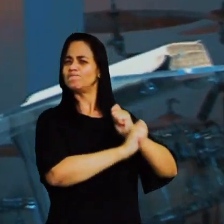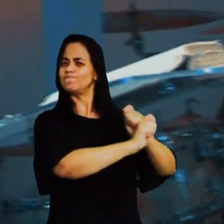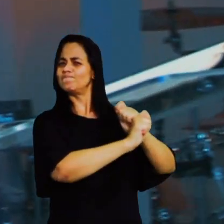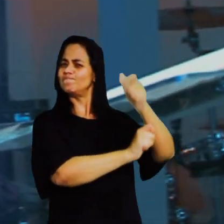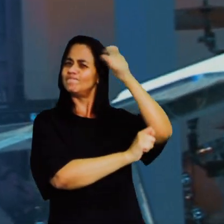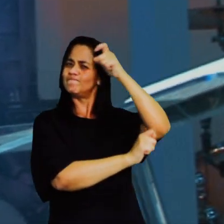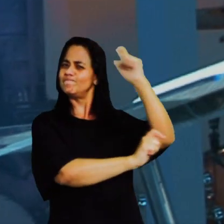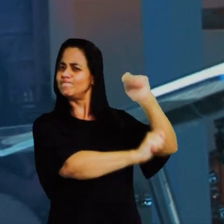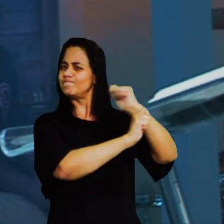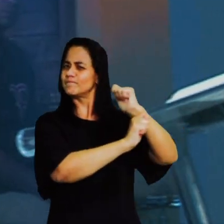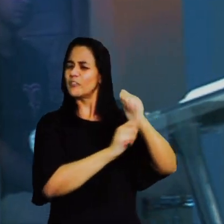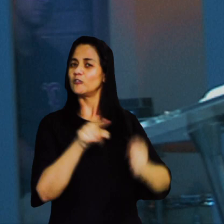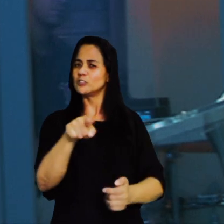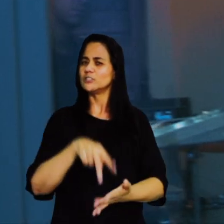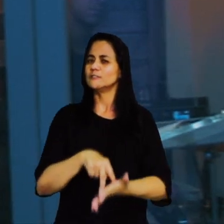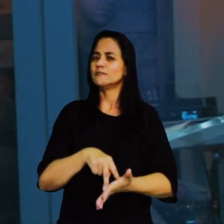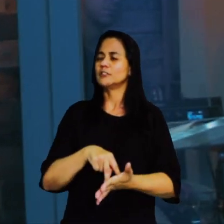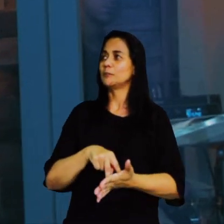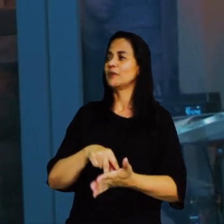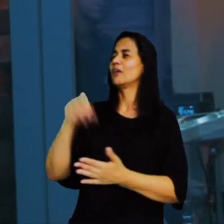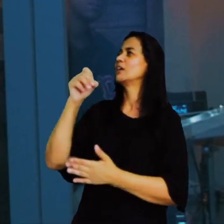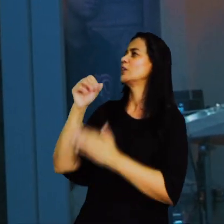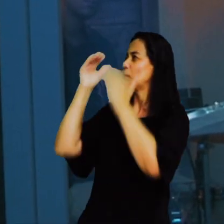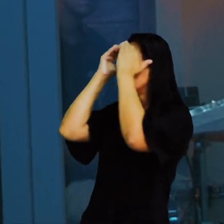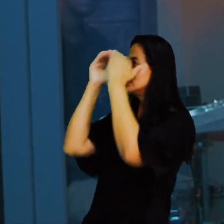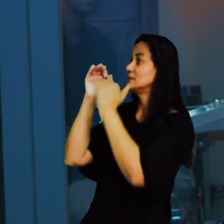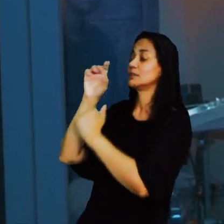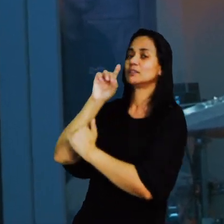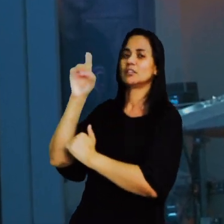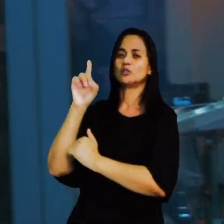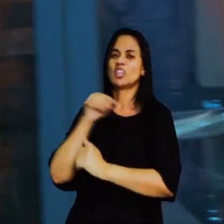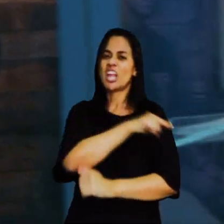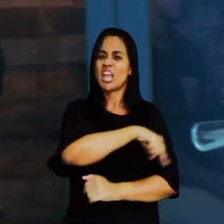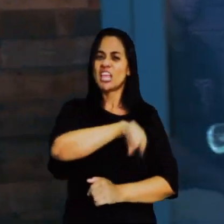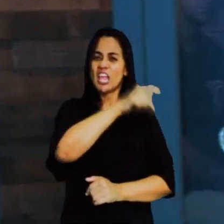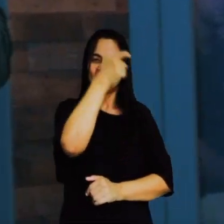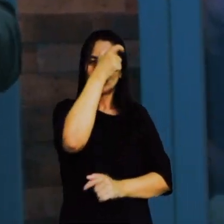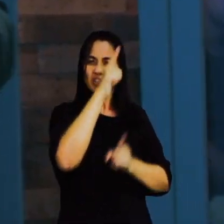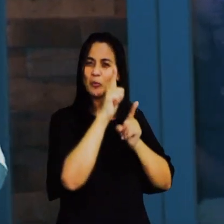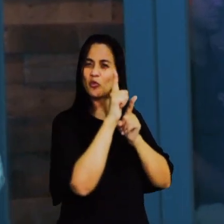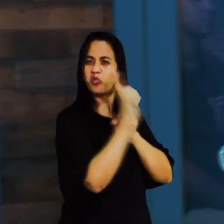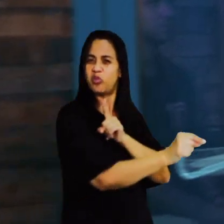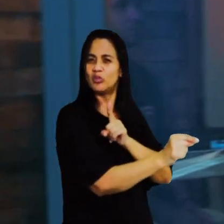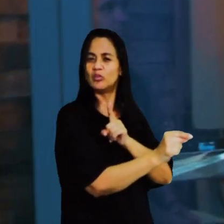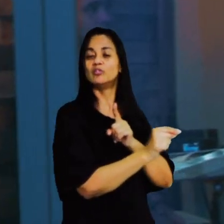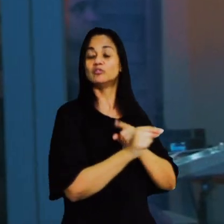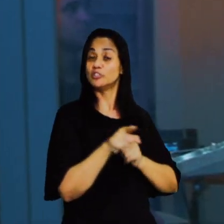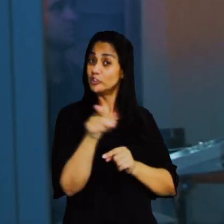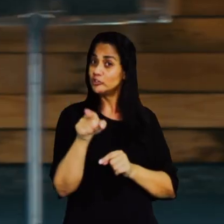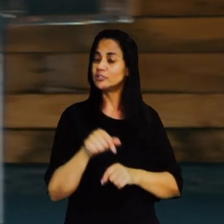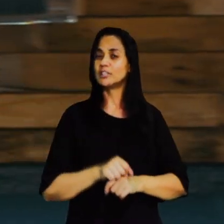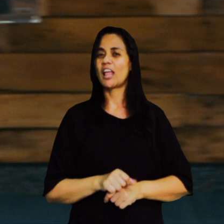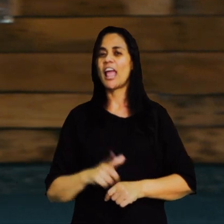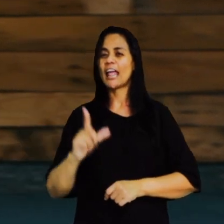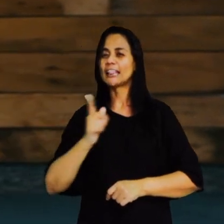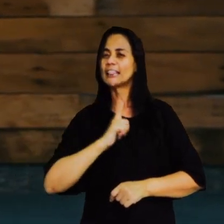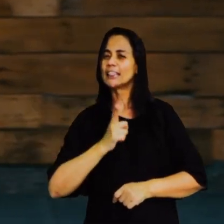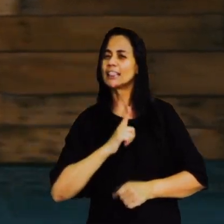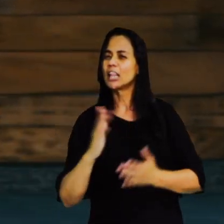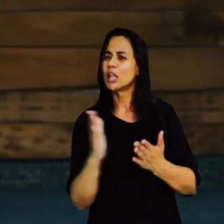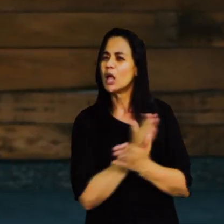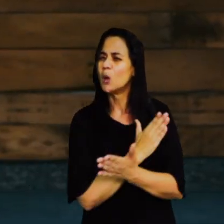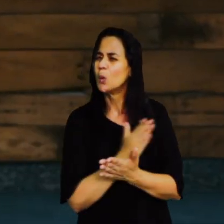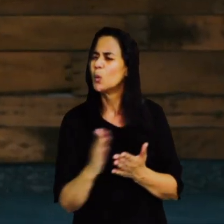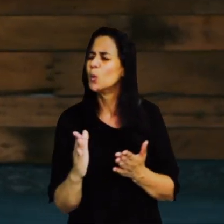sujeitai-vos a Deus, resisti ao diabo, e ele fugirá de vós. Presta atenção, existem algumas coisas que